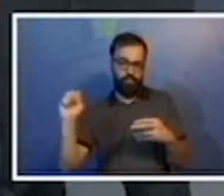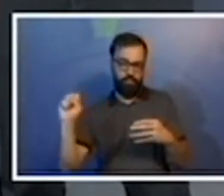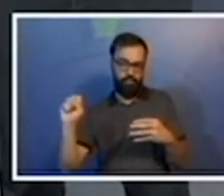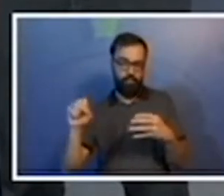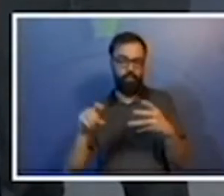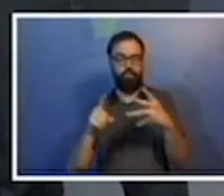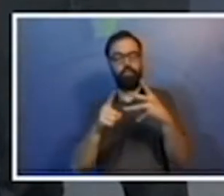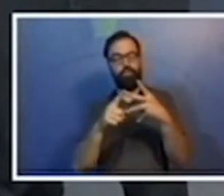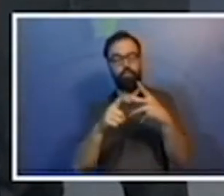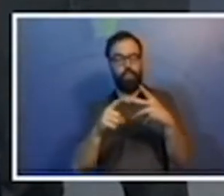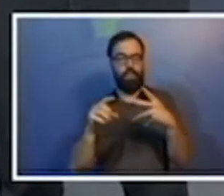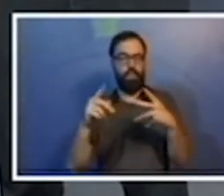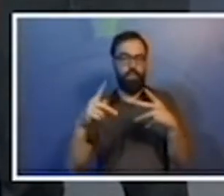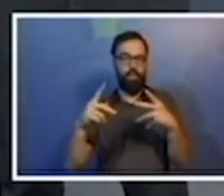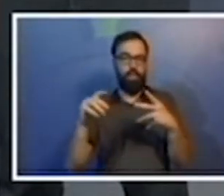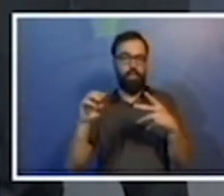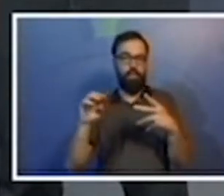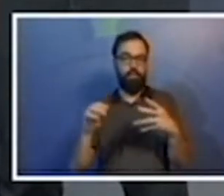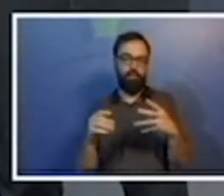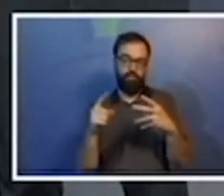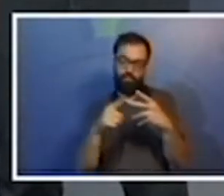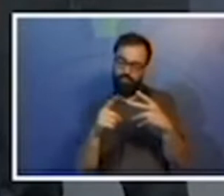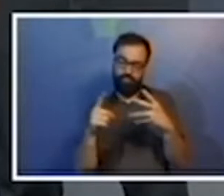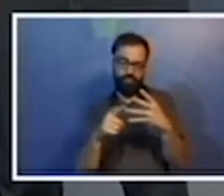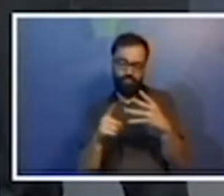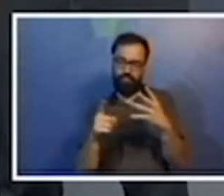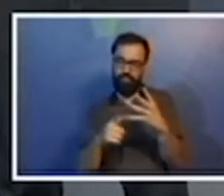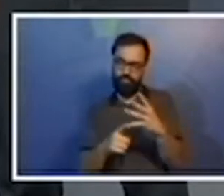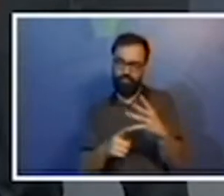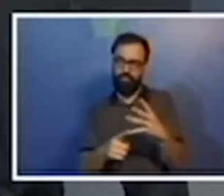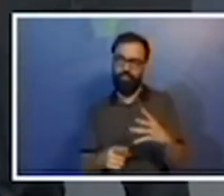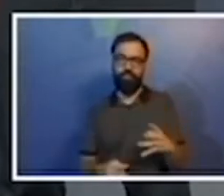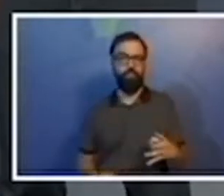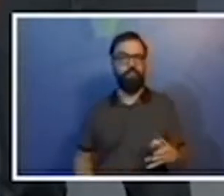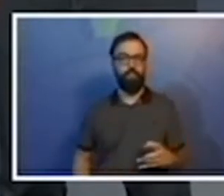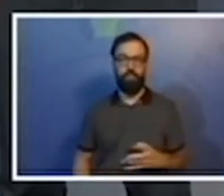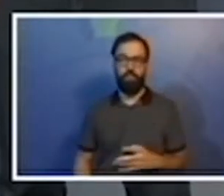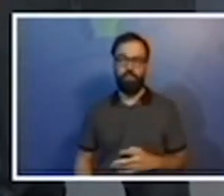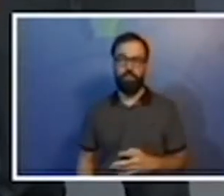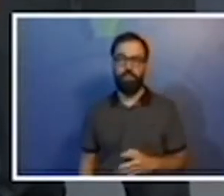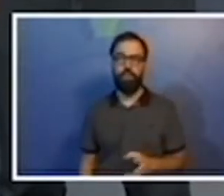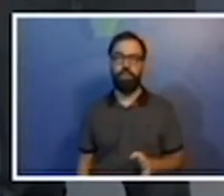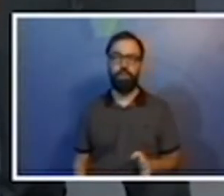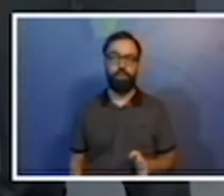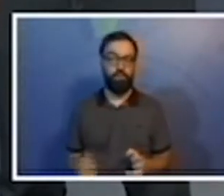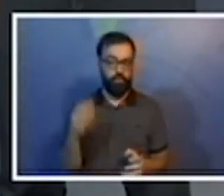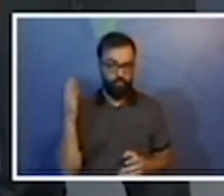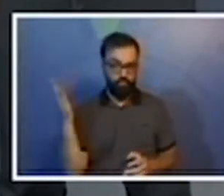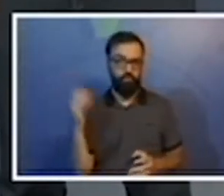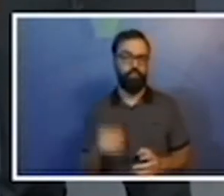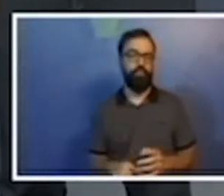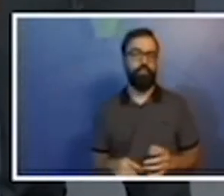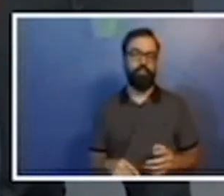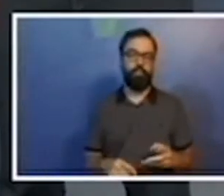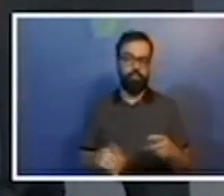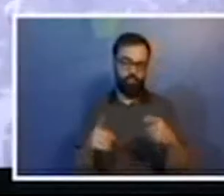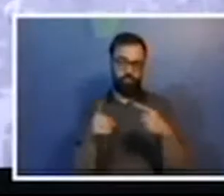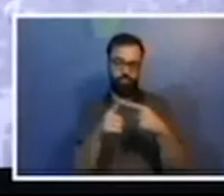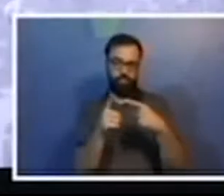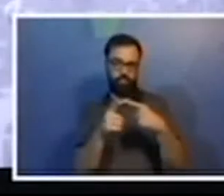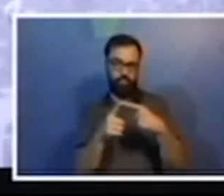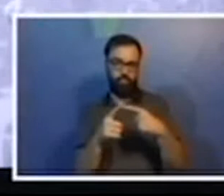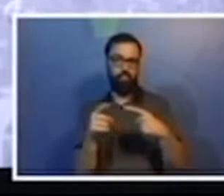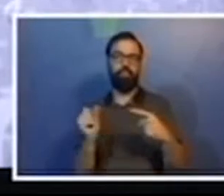as pteridófitas as gimnospermas e angiospermas bom começando com as briófitas como